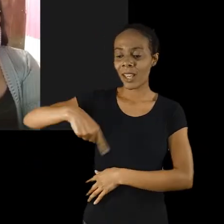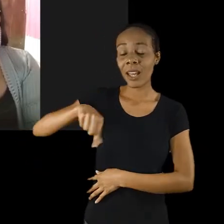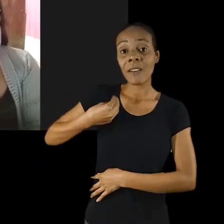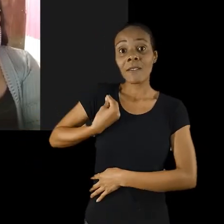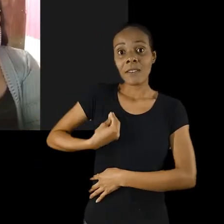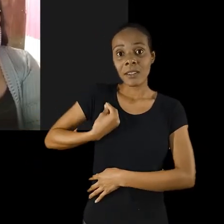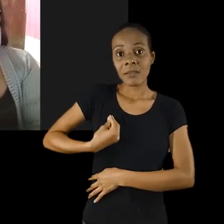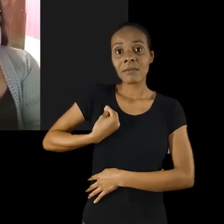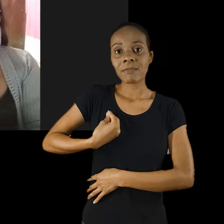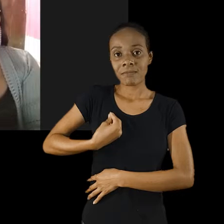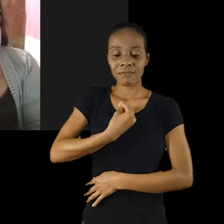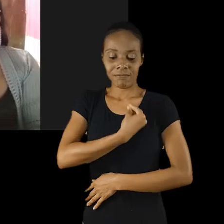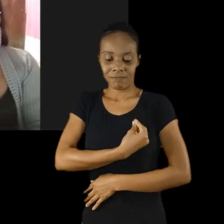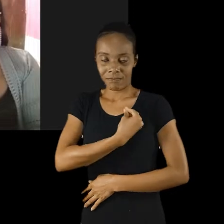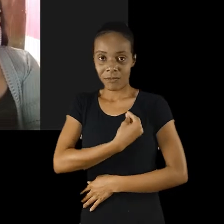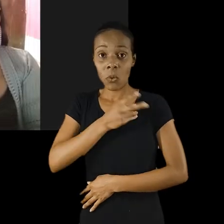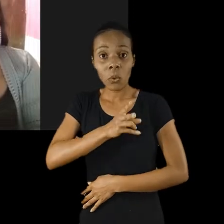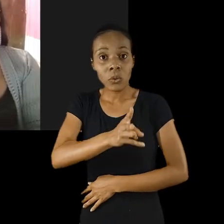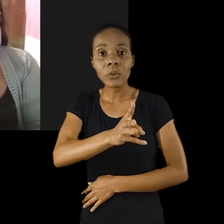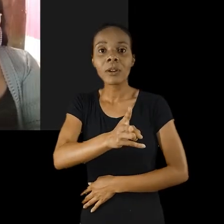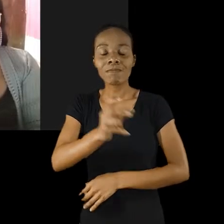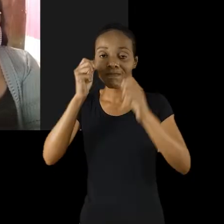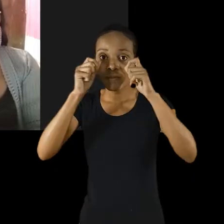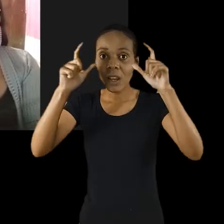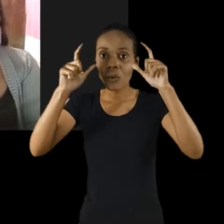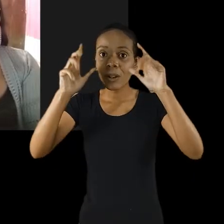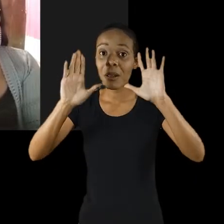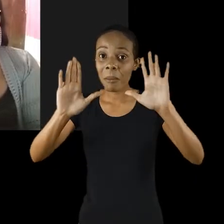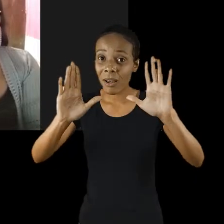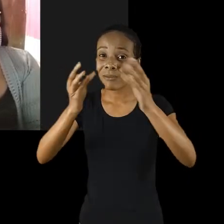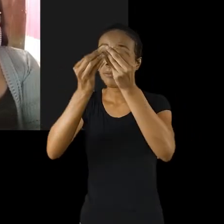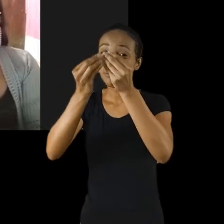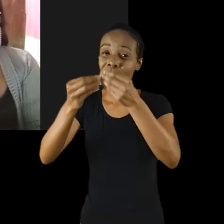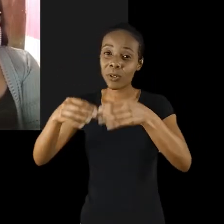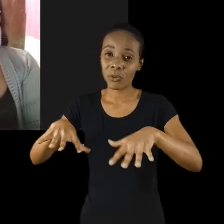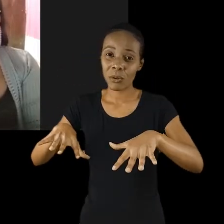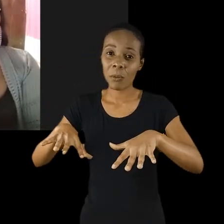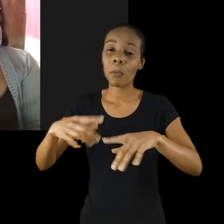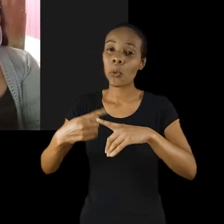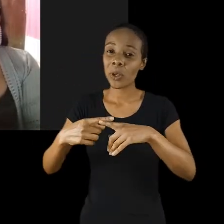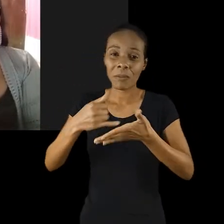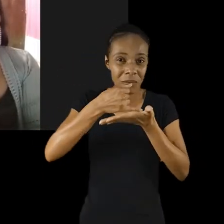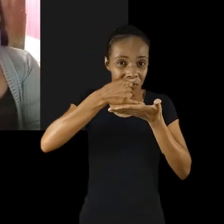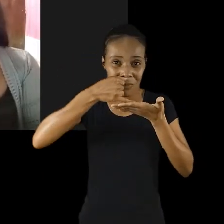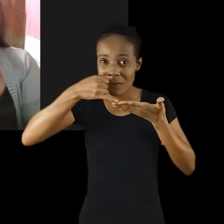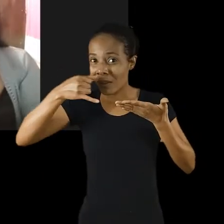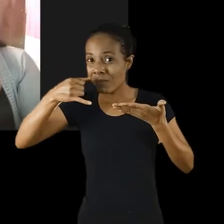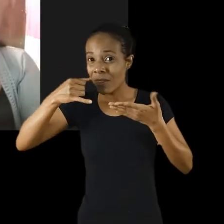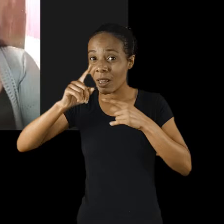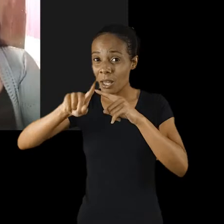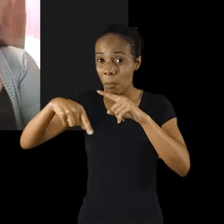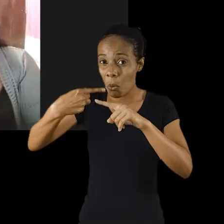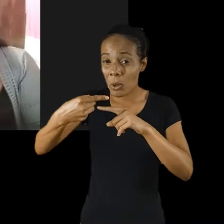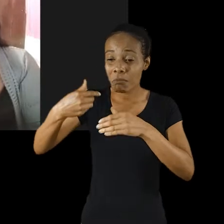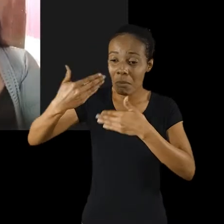mas prejudicial, né? Porque depois, para quem tem o uso aí da cocaína, depois vem a rebordose, que